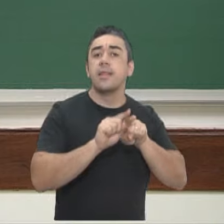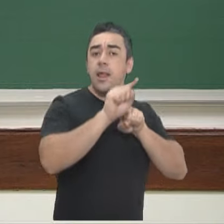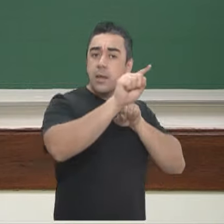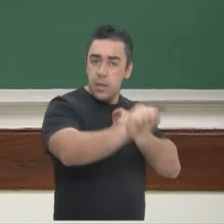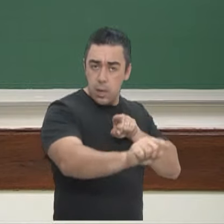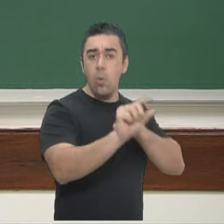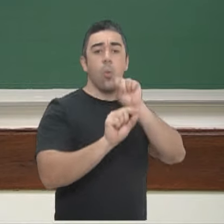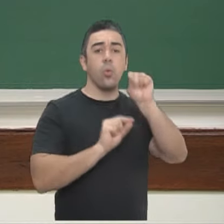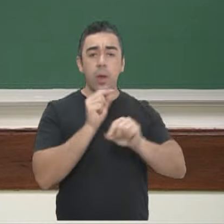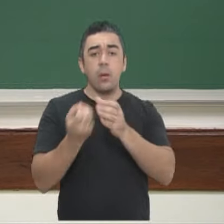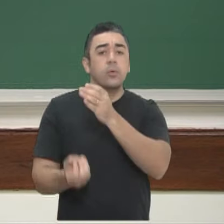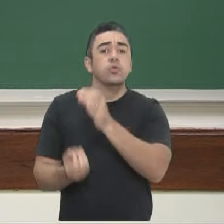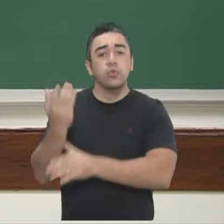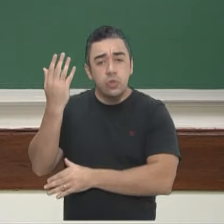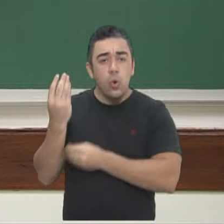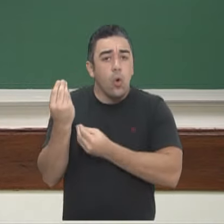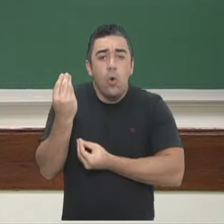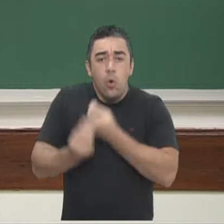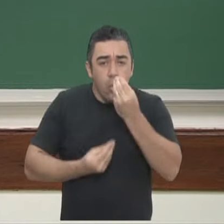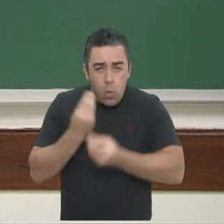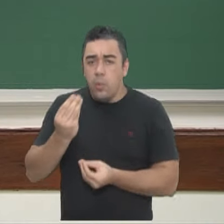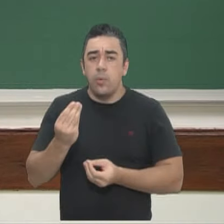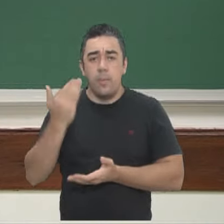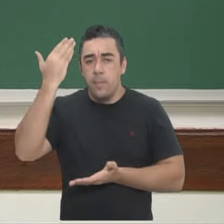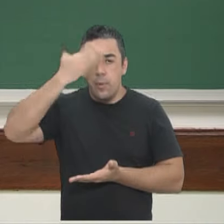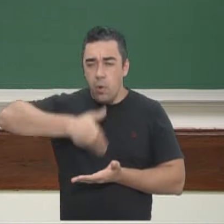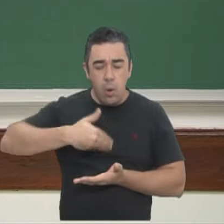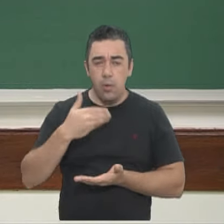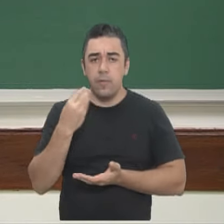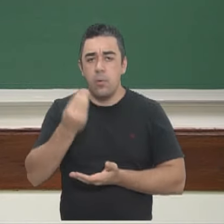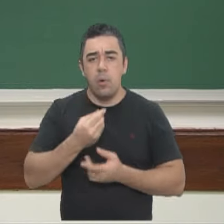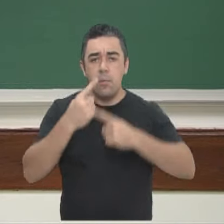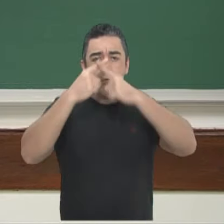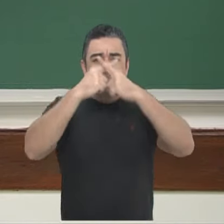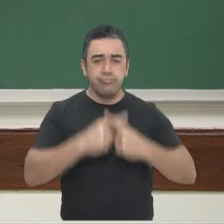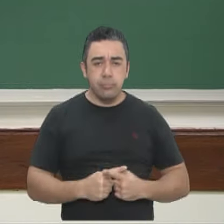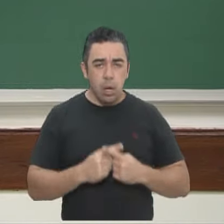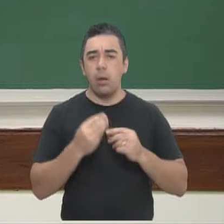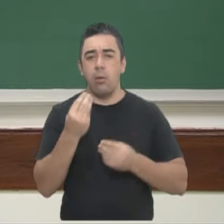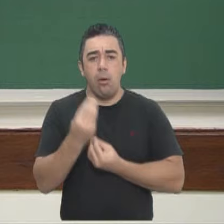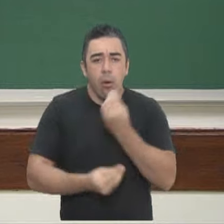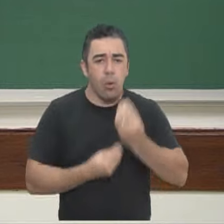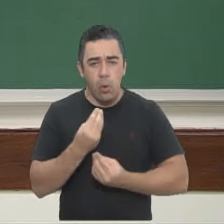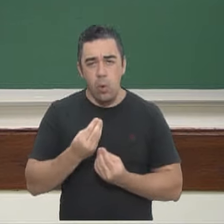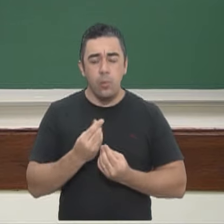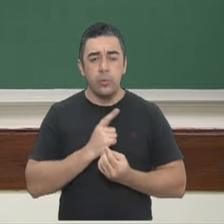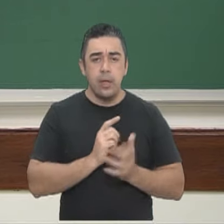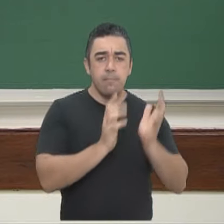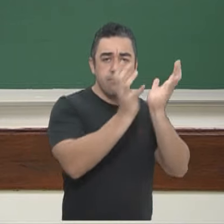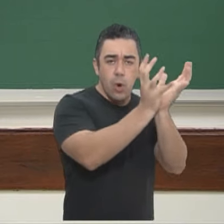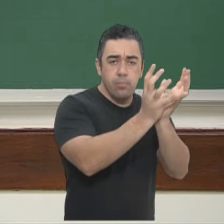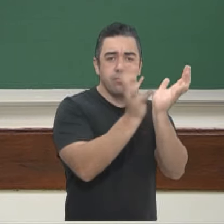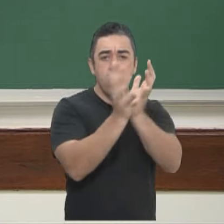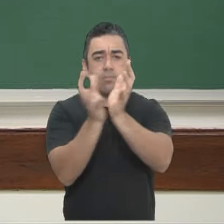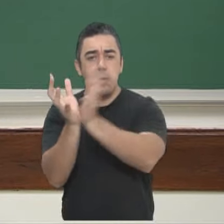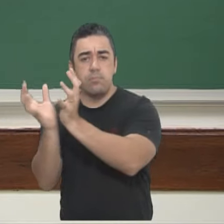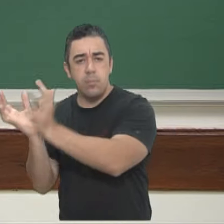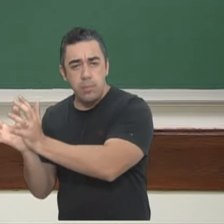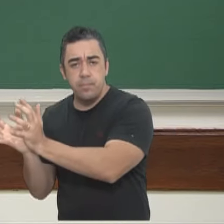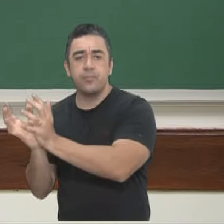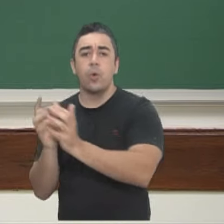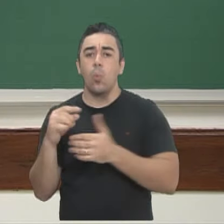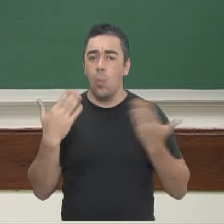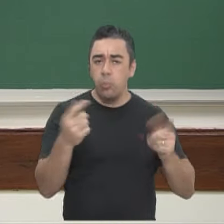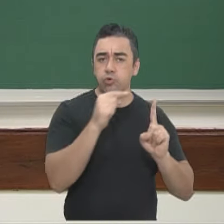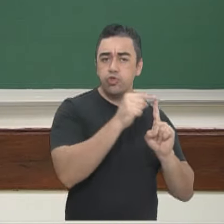atletismo? Como ele surgiu? Quais são as provas? Como a gente pode classificar as modalidades de acordo com o tipo de